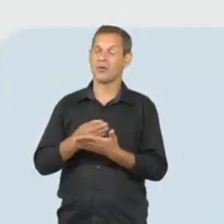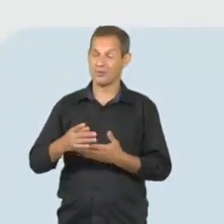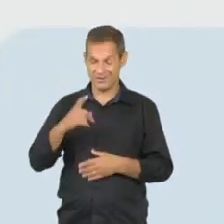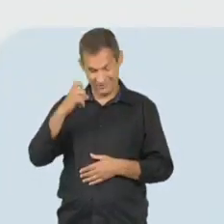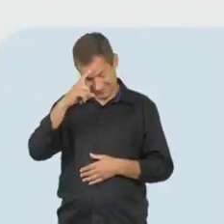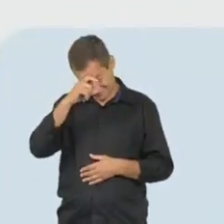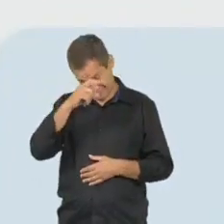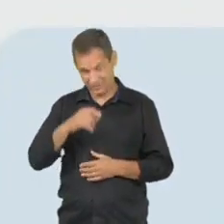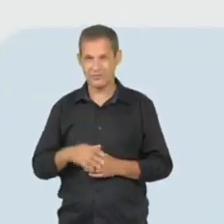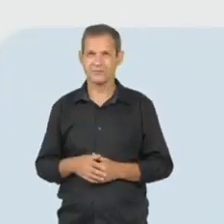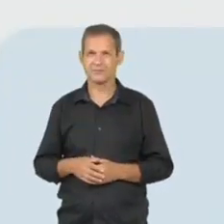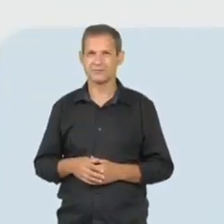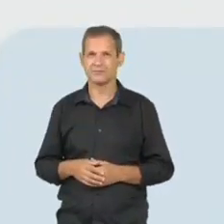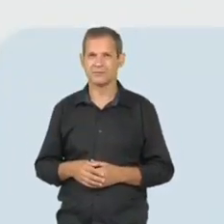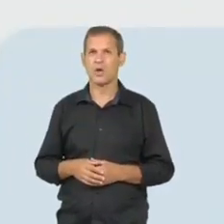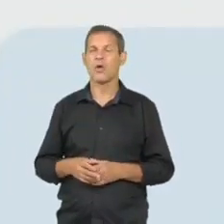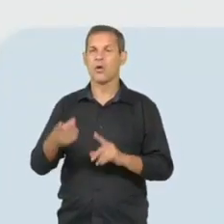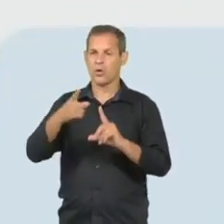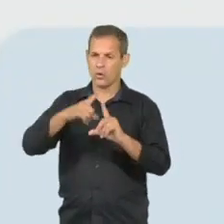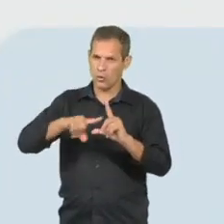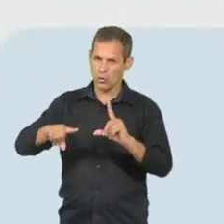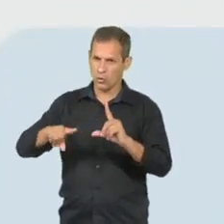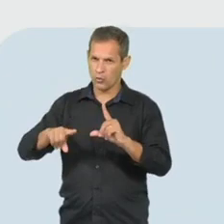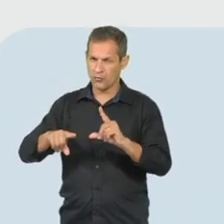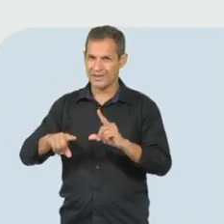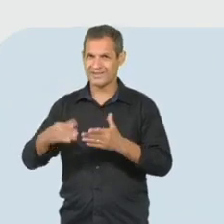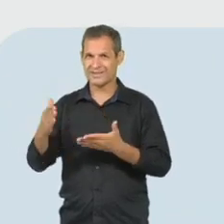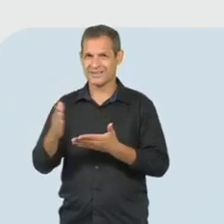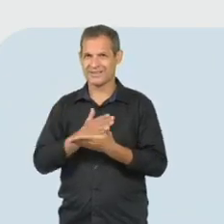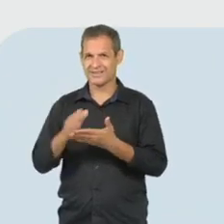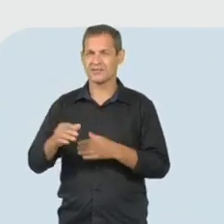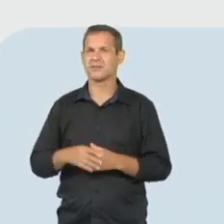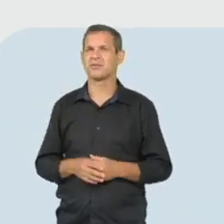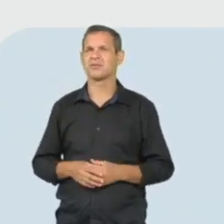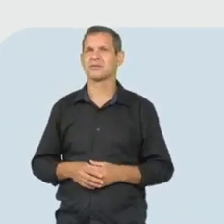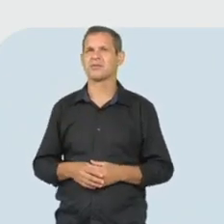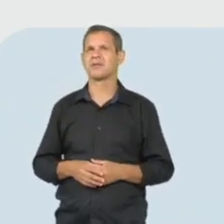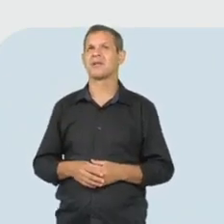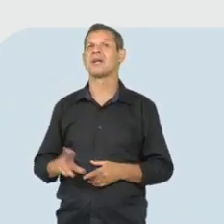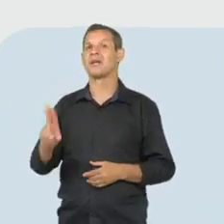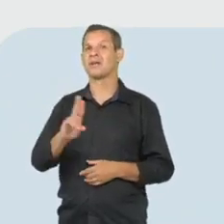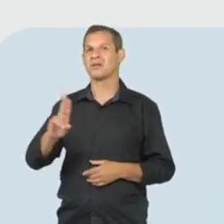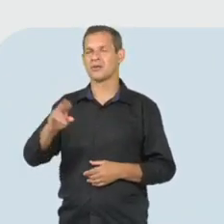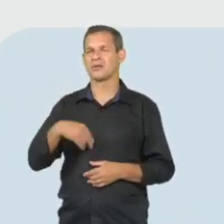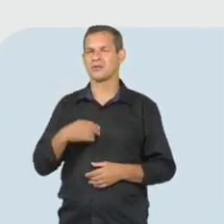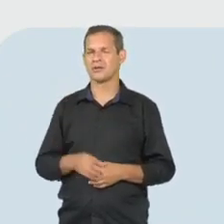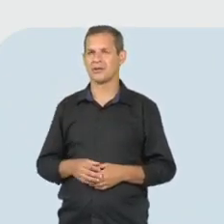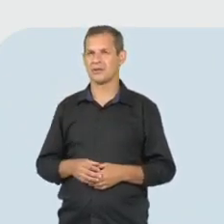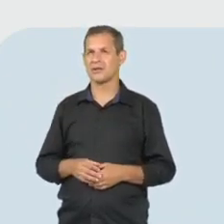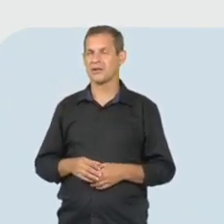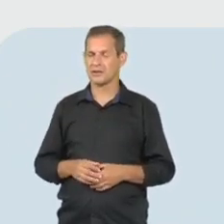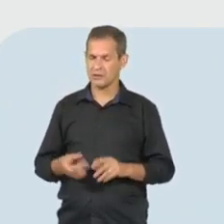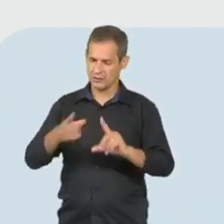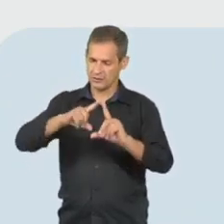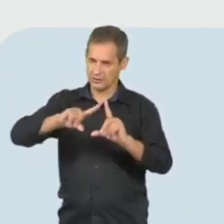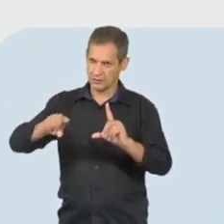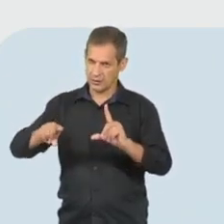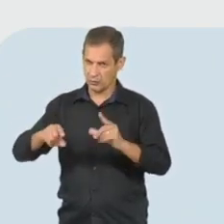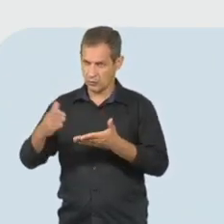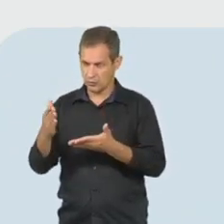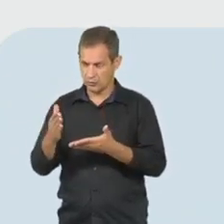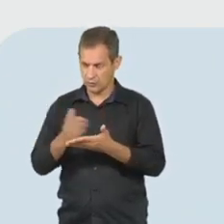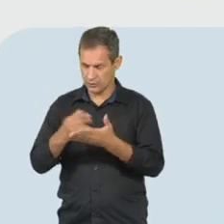um pouco mais detalhado. Curva de distribuidores aqui, distribuição aqui, que é a utilização da nossa curva de distribuição